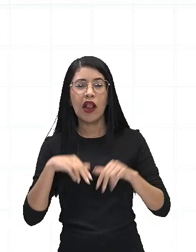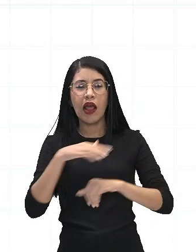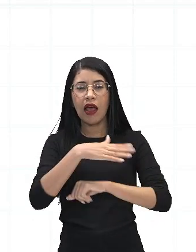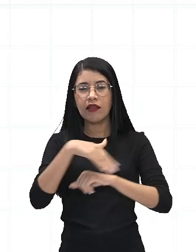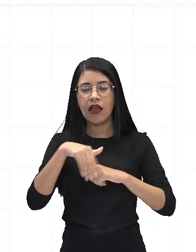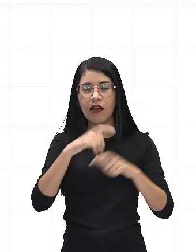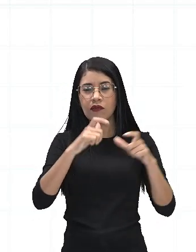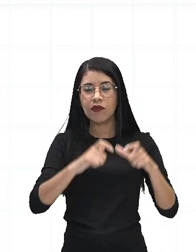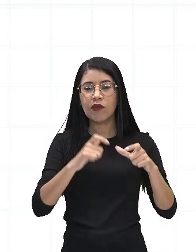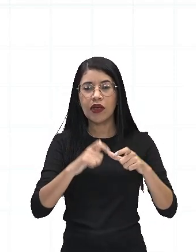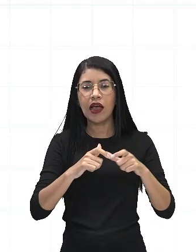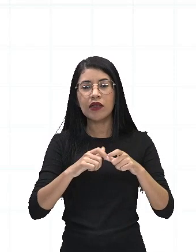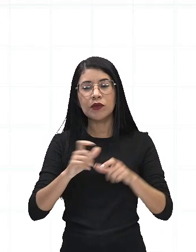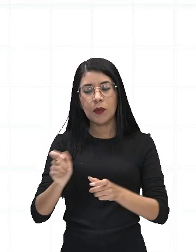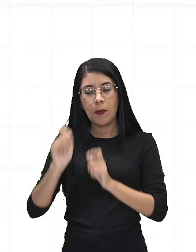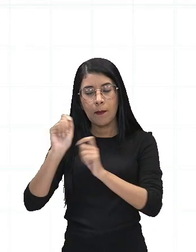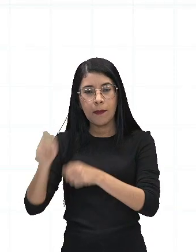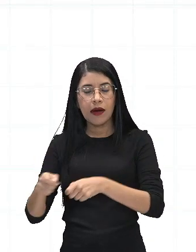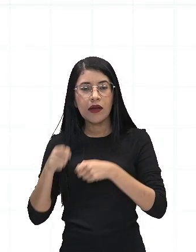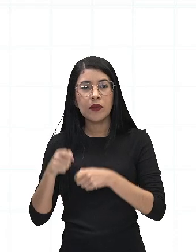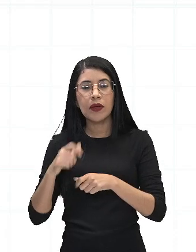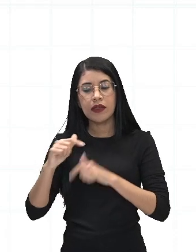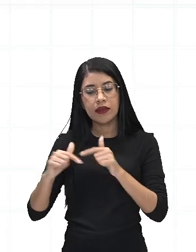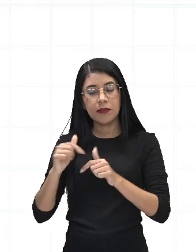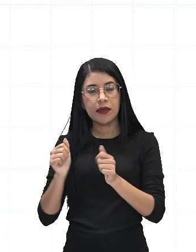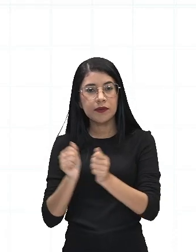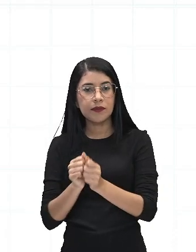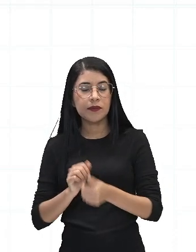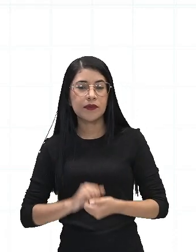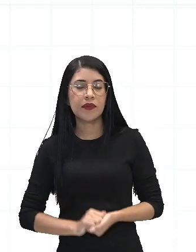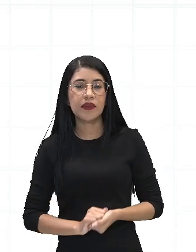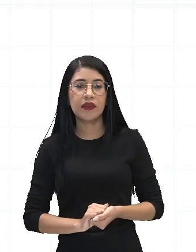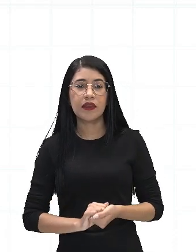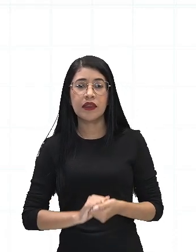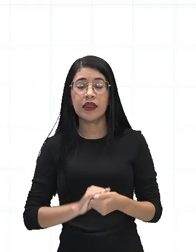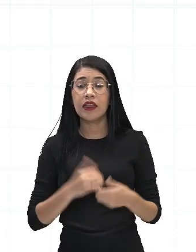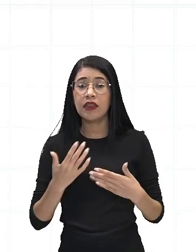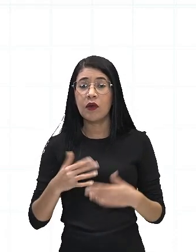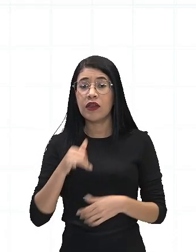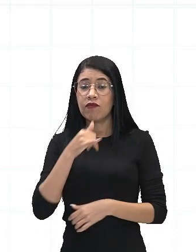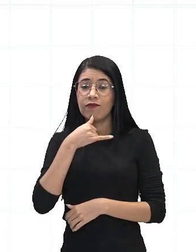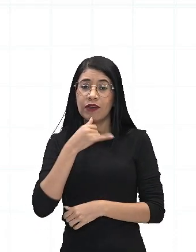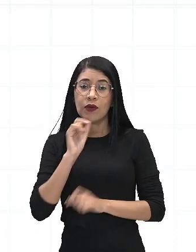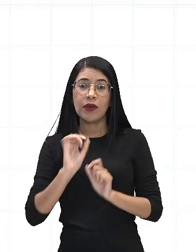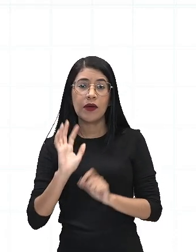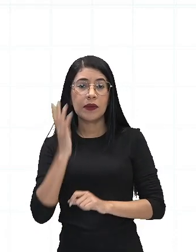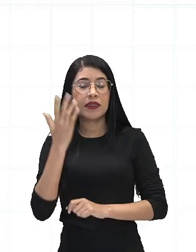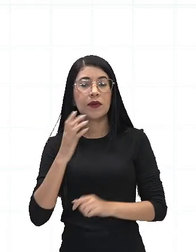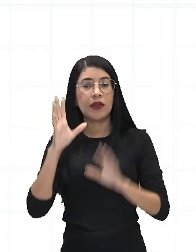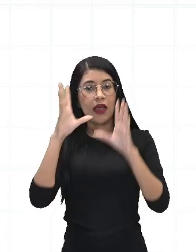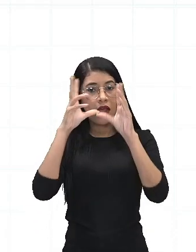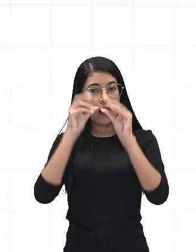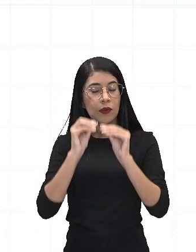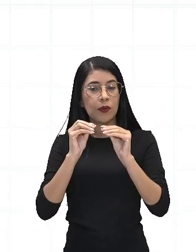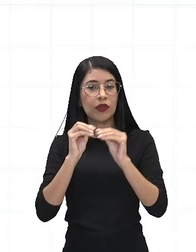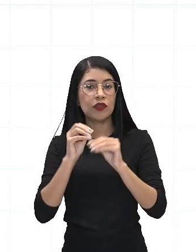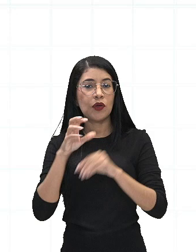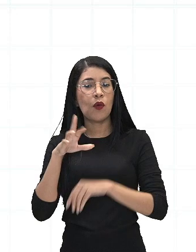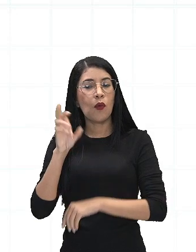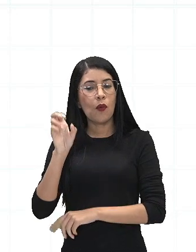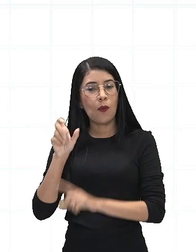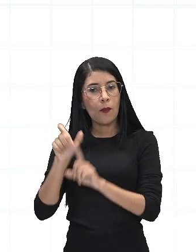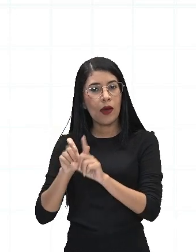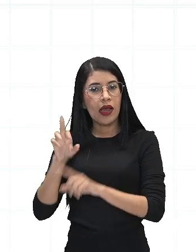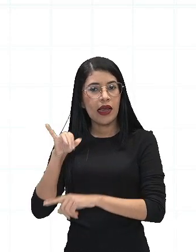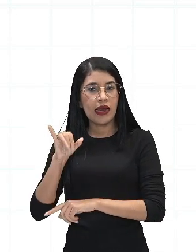onde ela trabalha. Para seu azar, justamente nessa noite, Eric sofre um